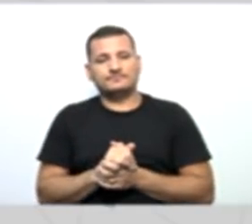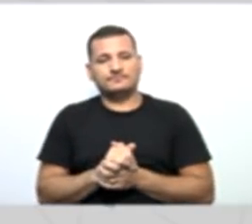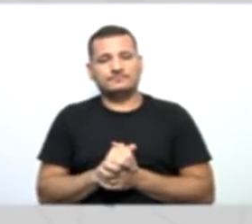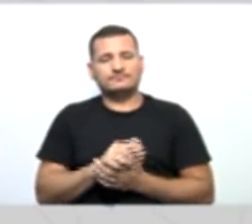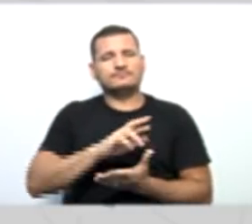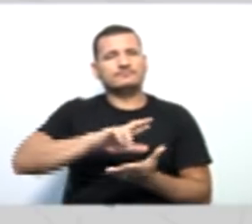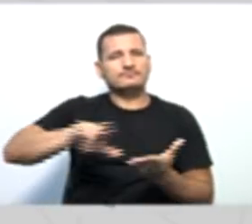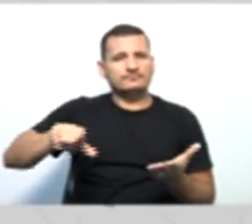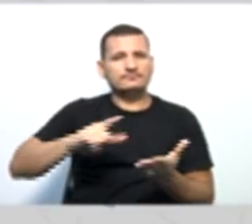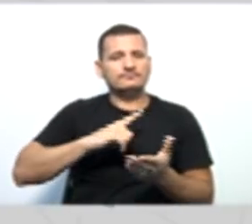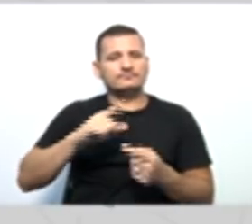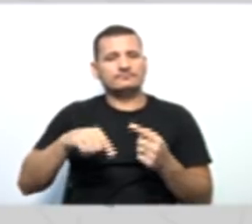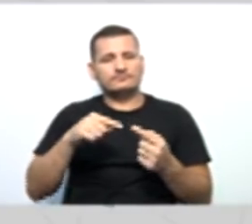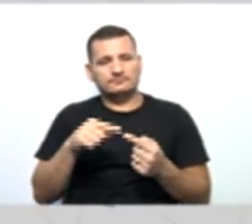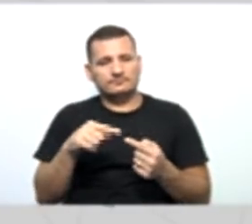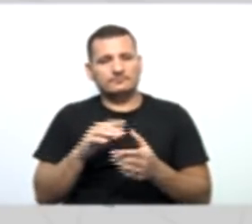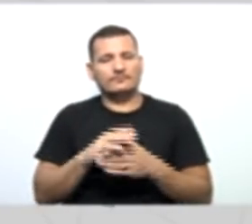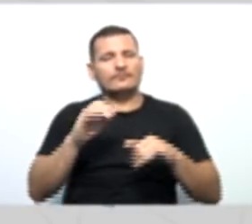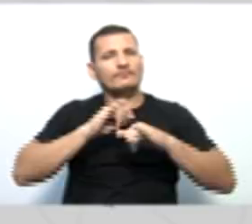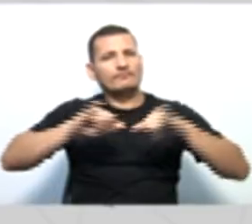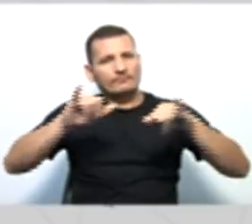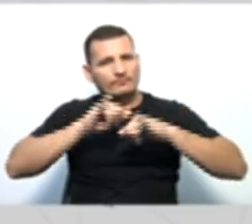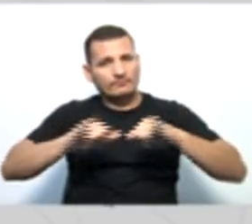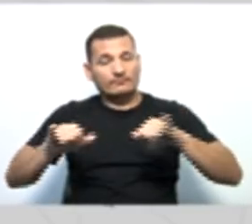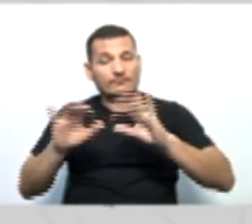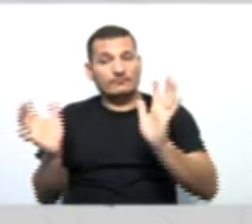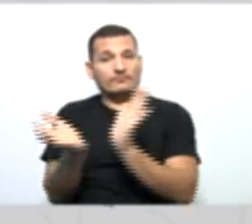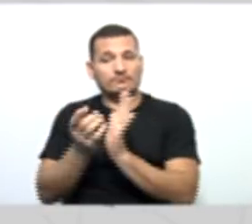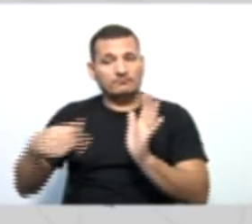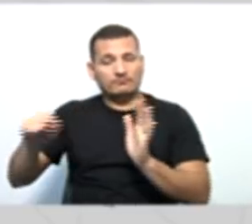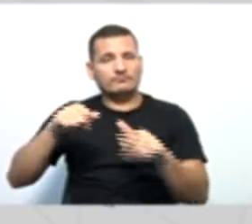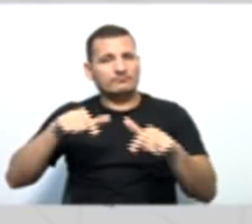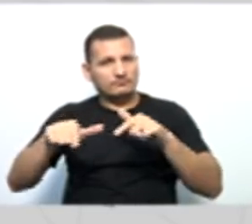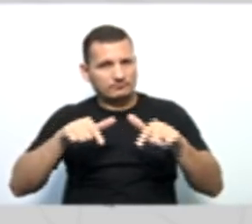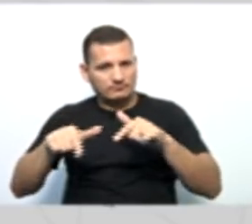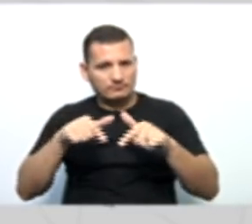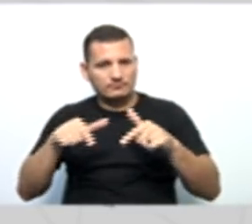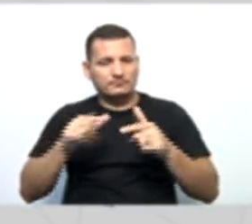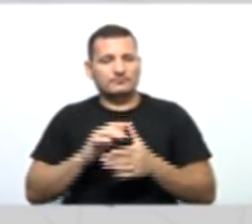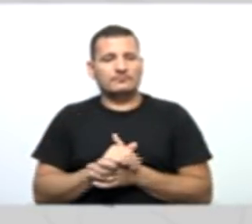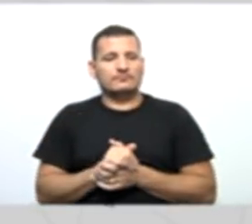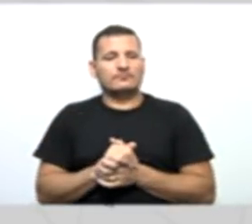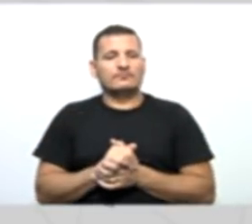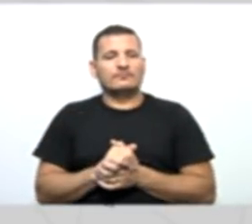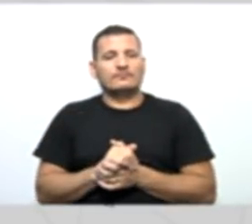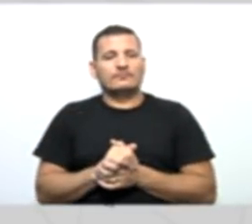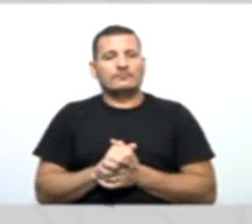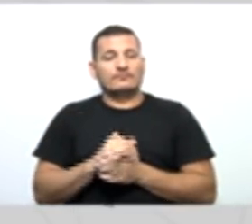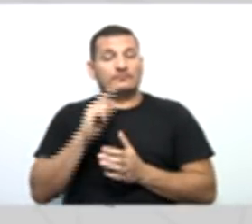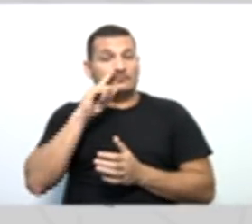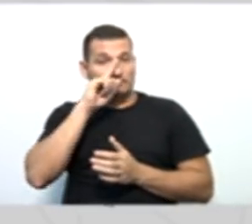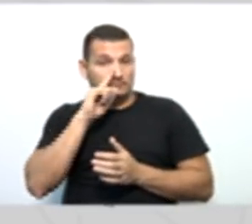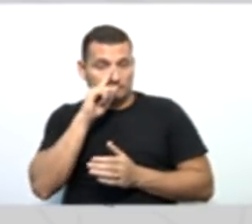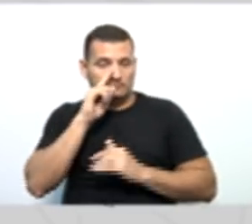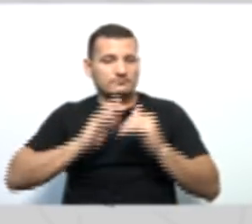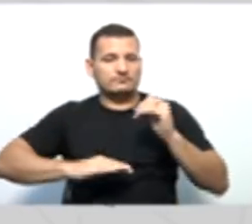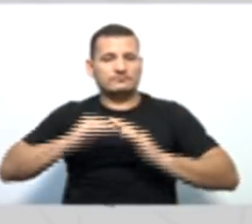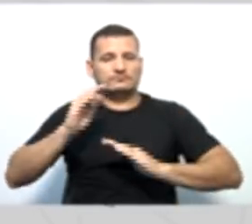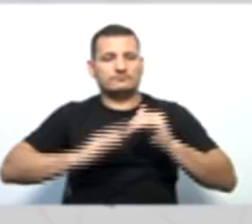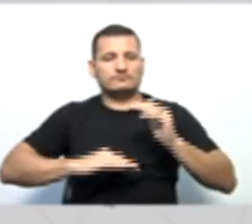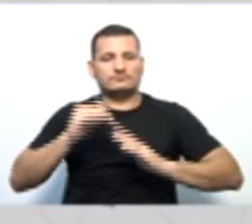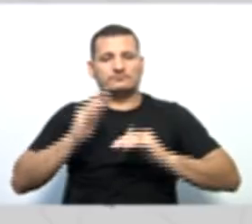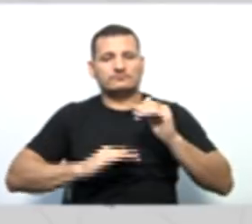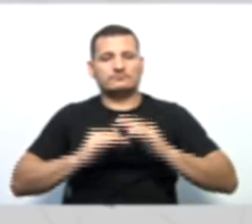vários objetivos. Informar aos trabalhadores, uma coisa muito importante, hein? Informar aos trabalhadores os riscos profissionais